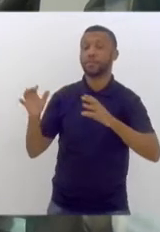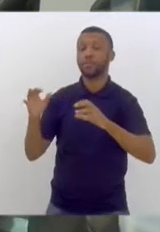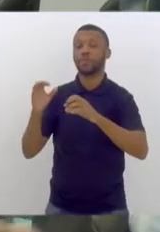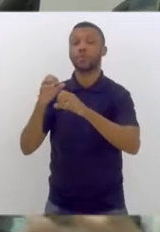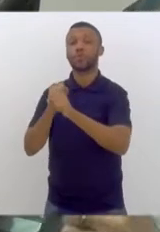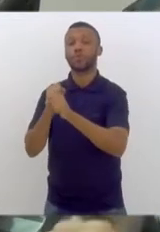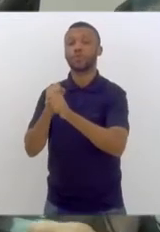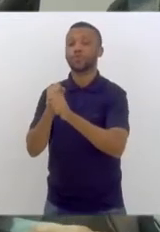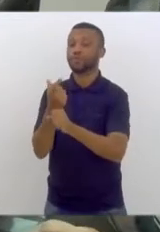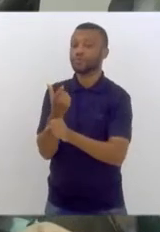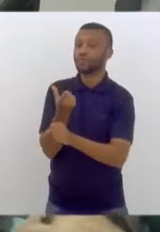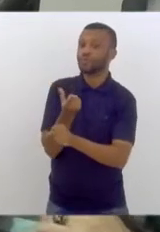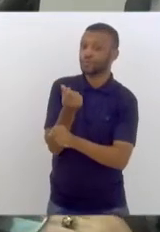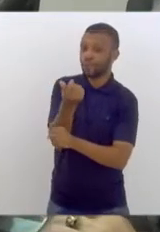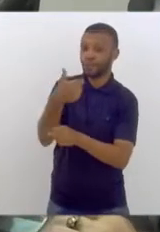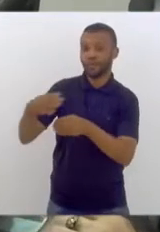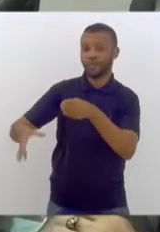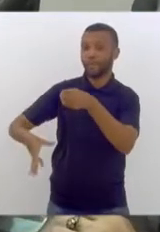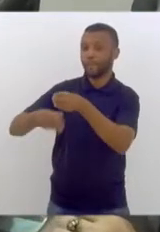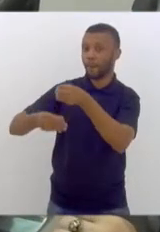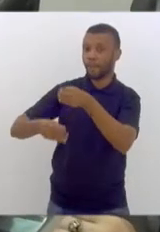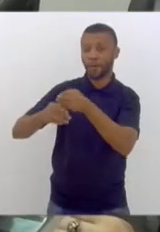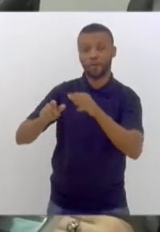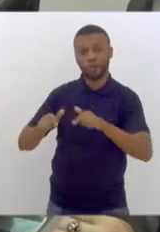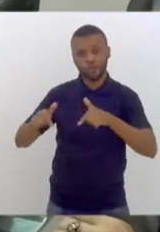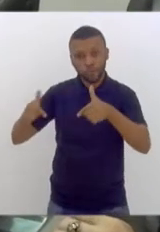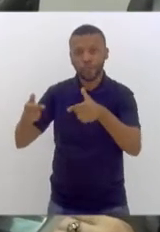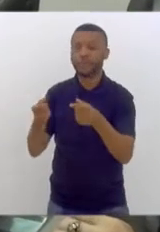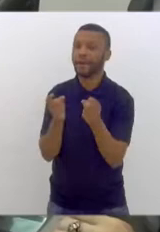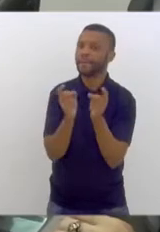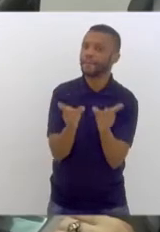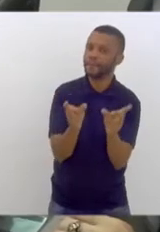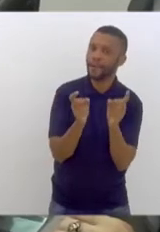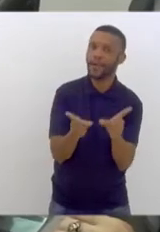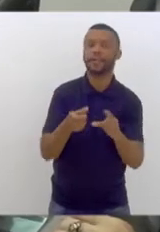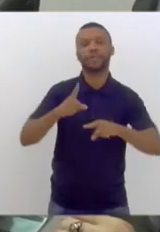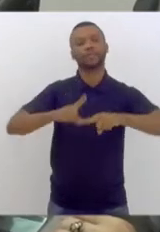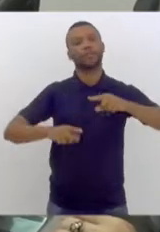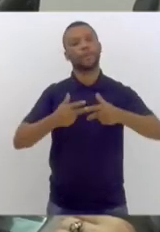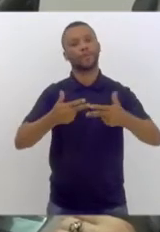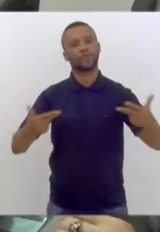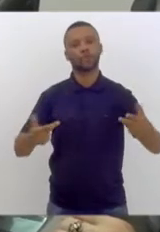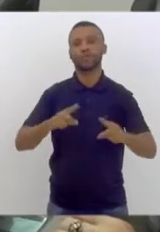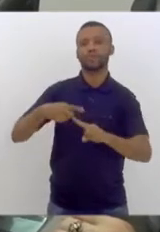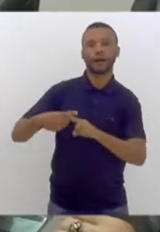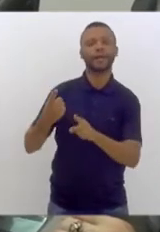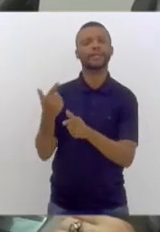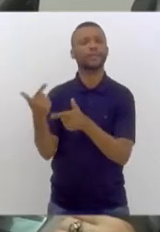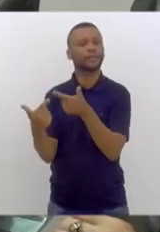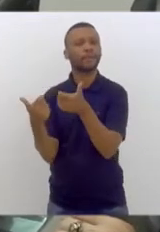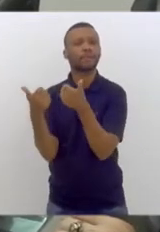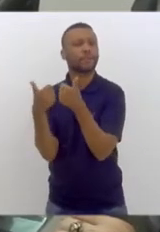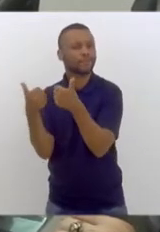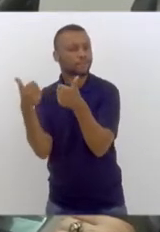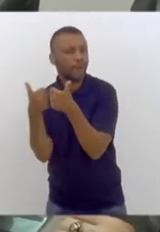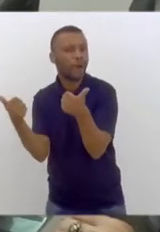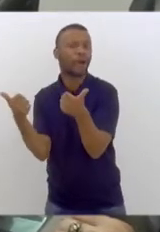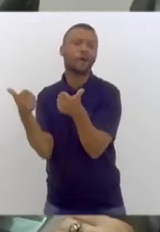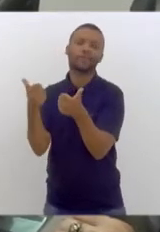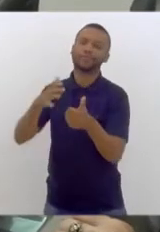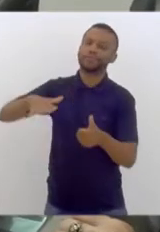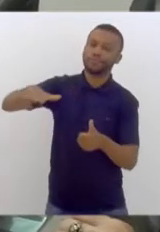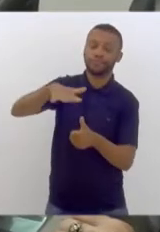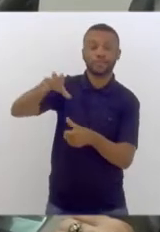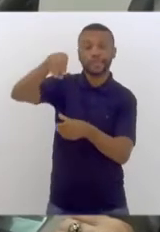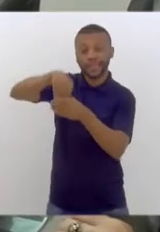valor adicionado nas operações relativas à circulação de mercadorias e na prestação de serviços realizado em seus